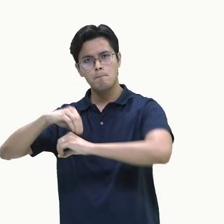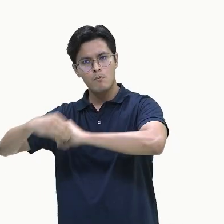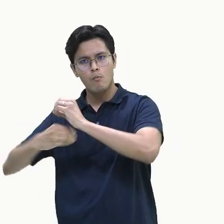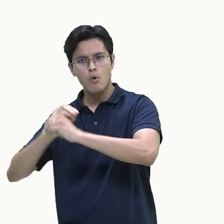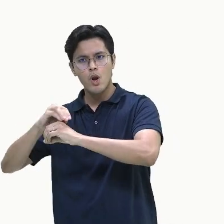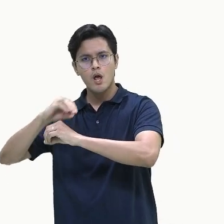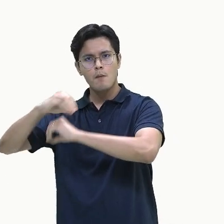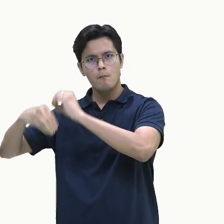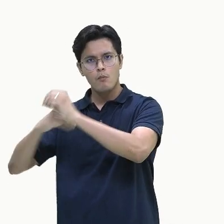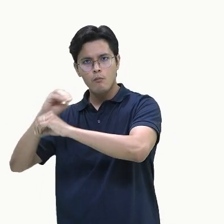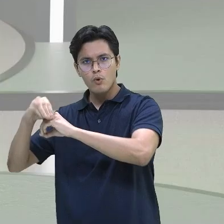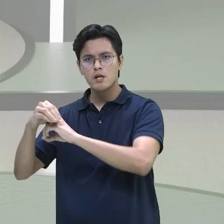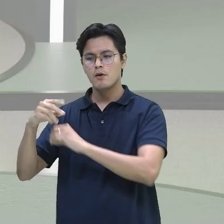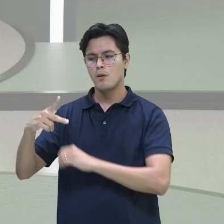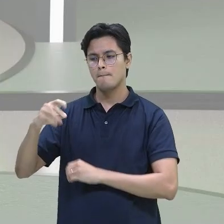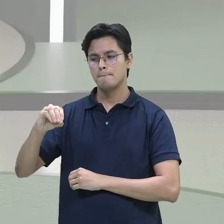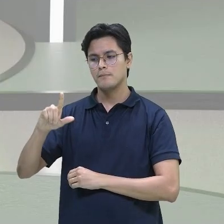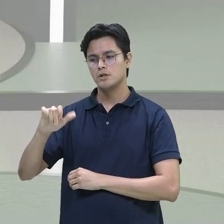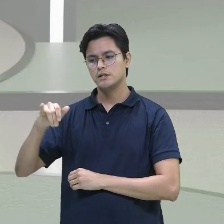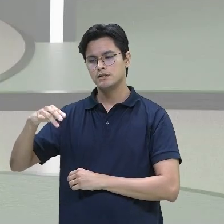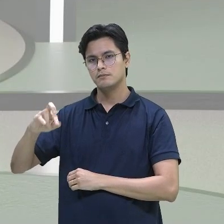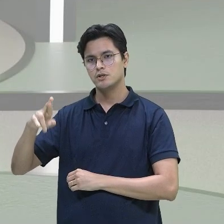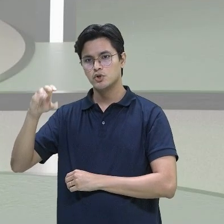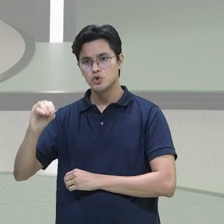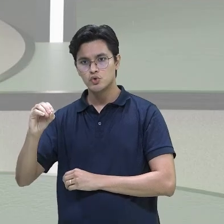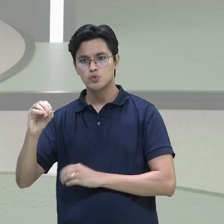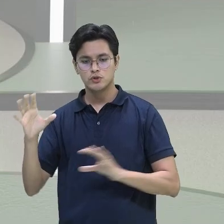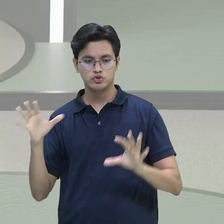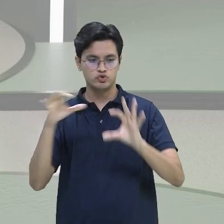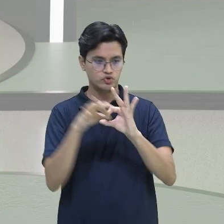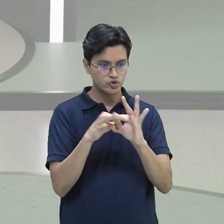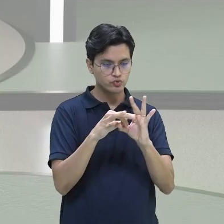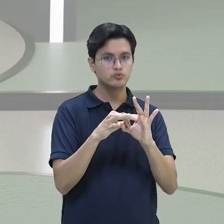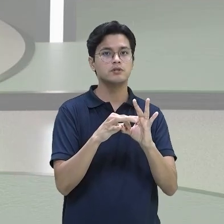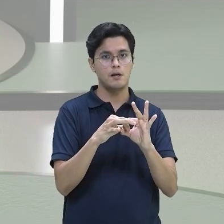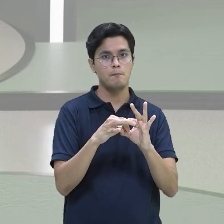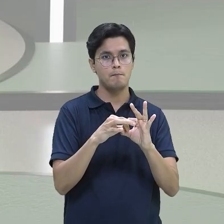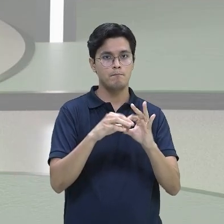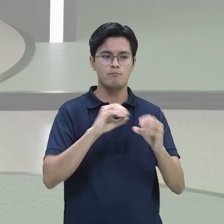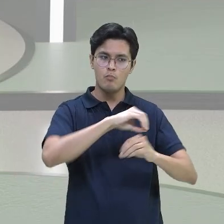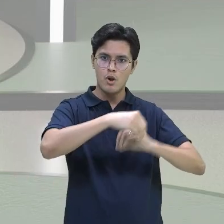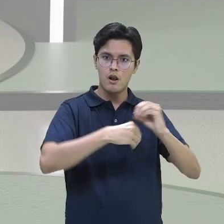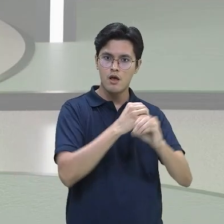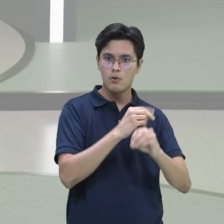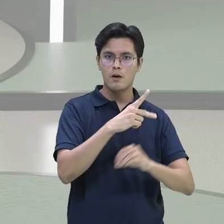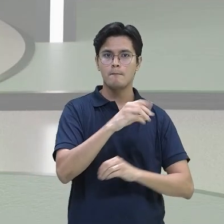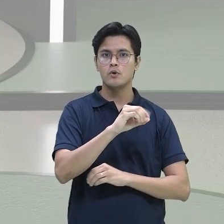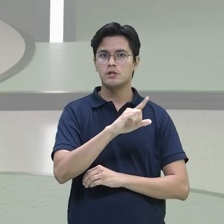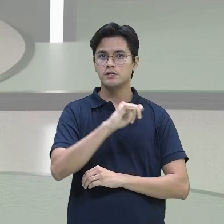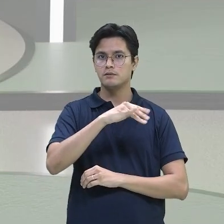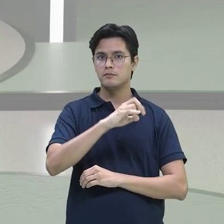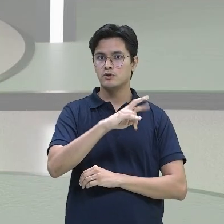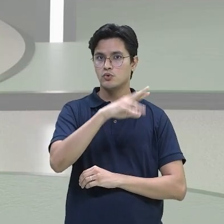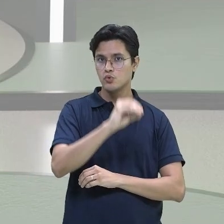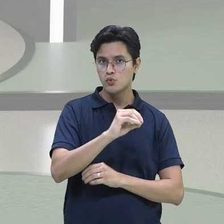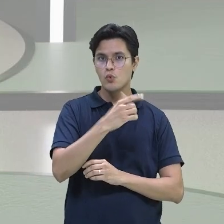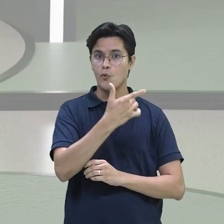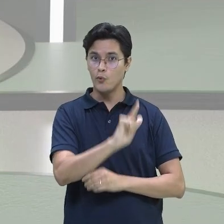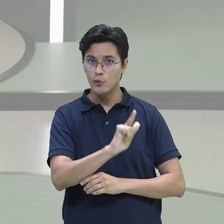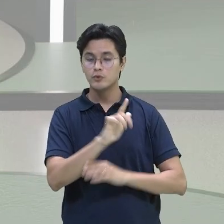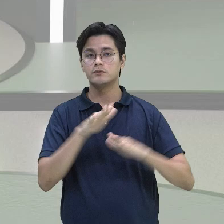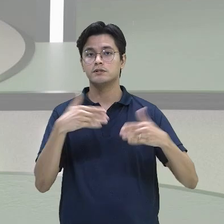classificar eles de duas formas, como termoplásticos ou termorrígidos,